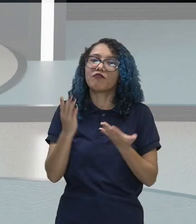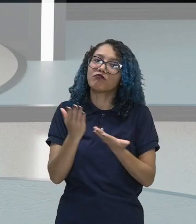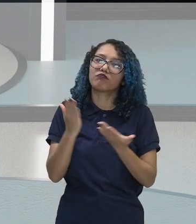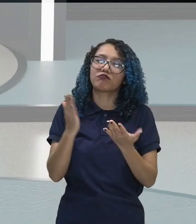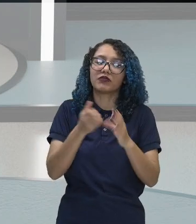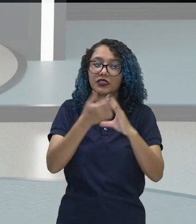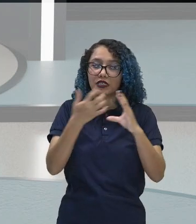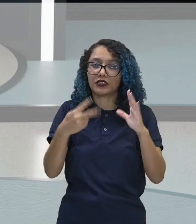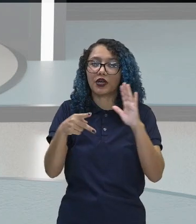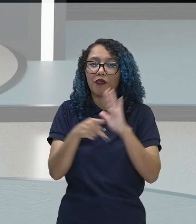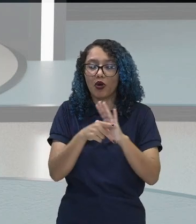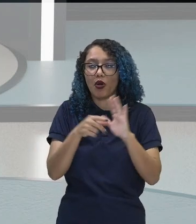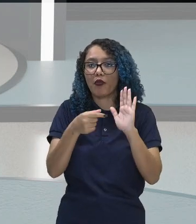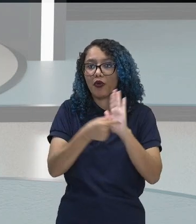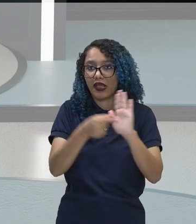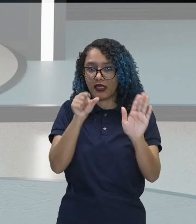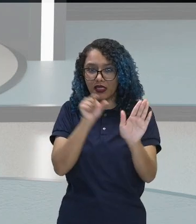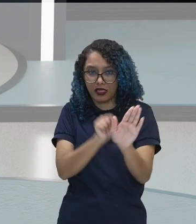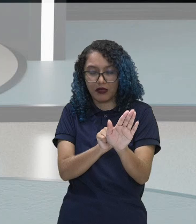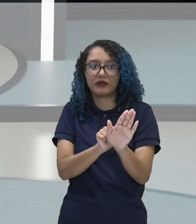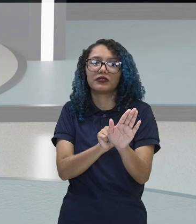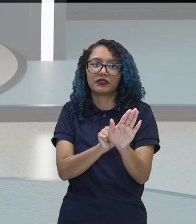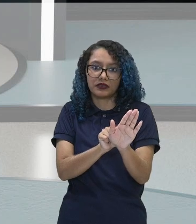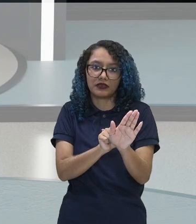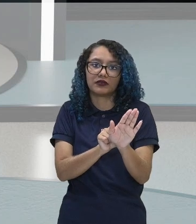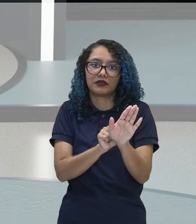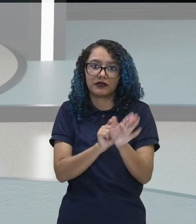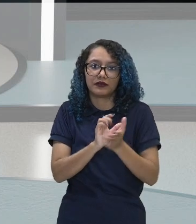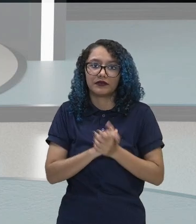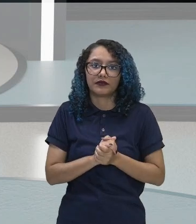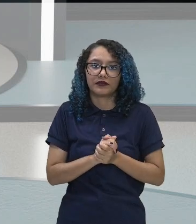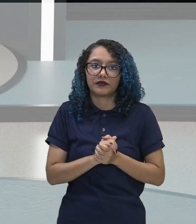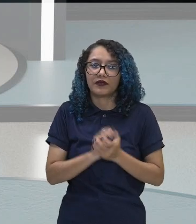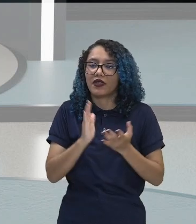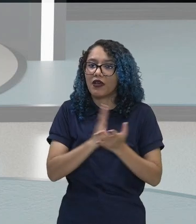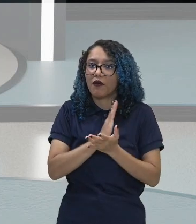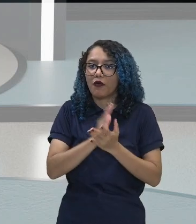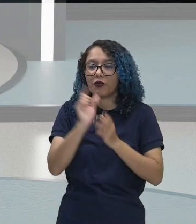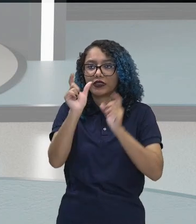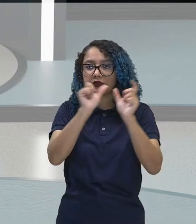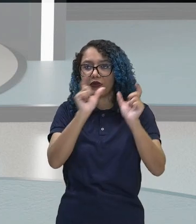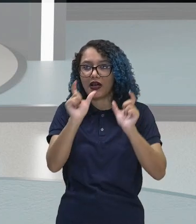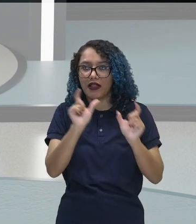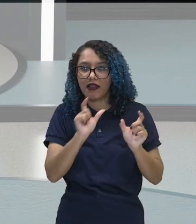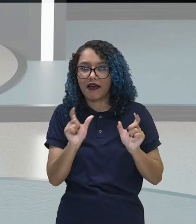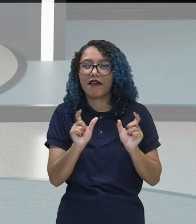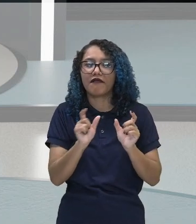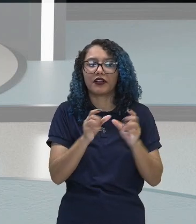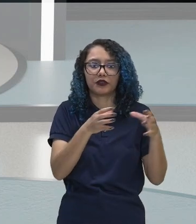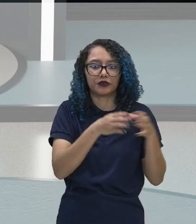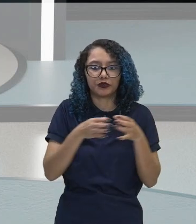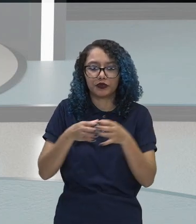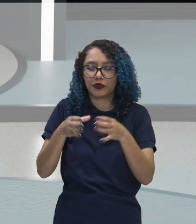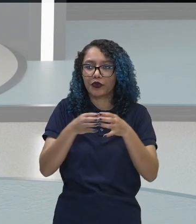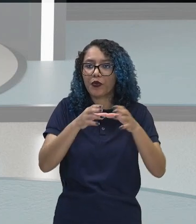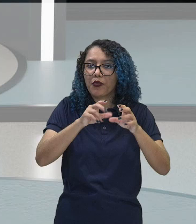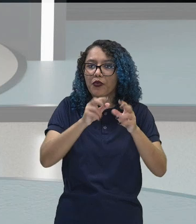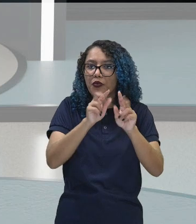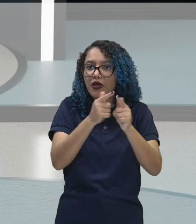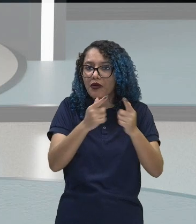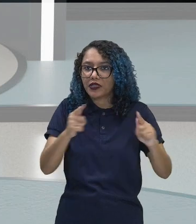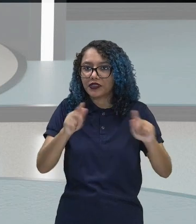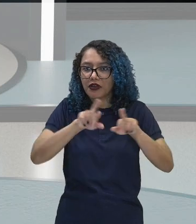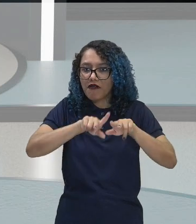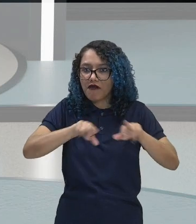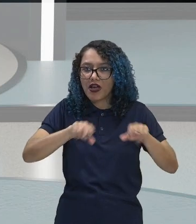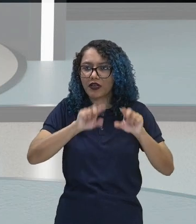podem acontecer. Vai suprimir palavras de diversas classes gramaticais e